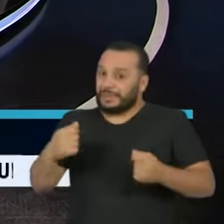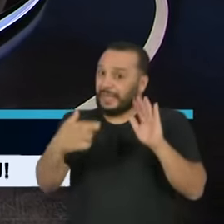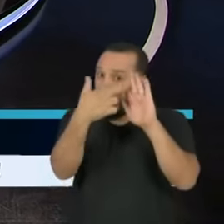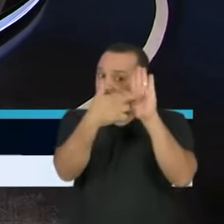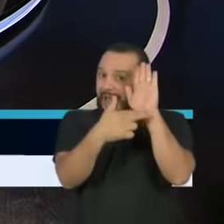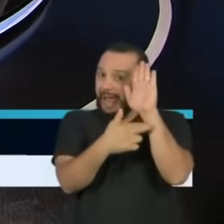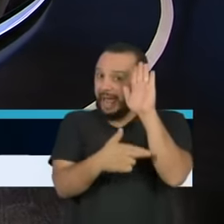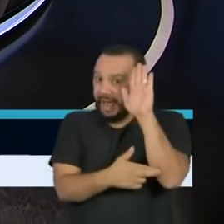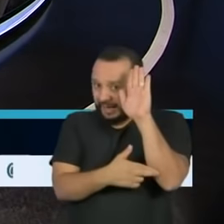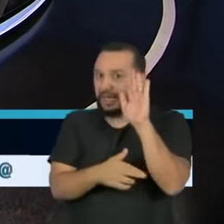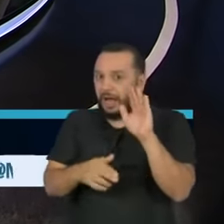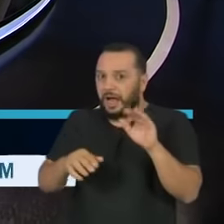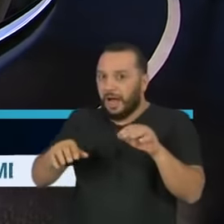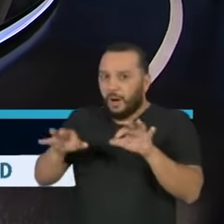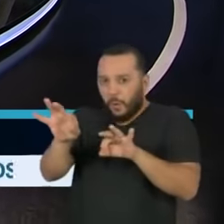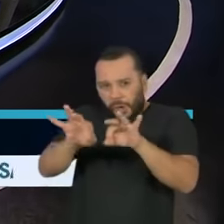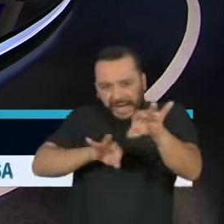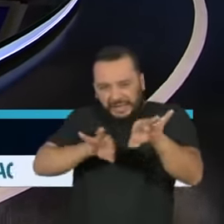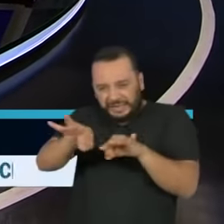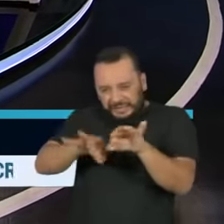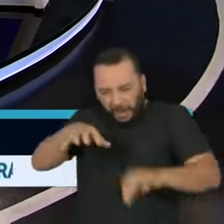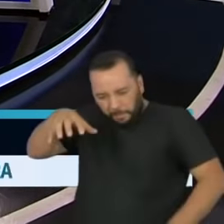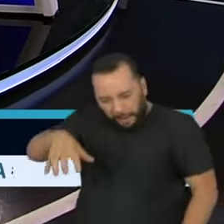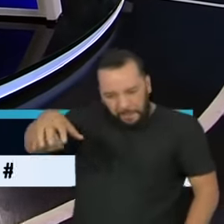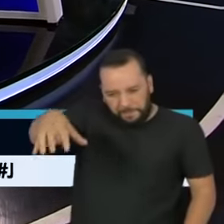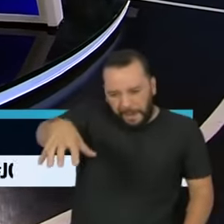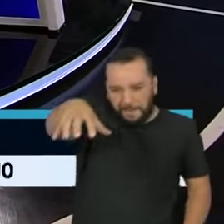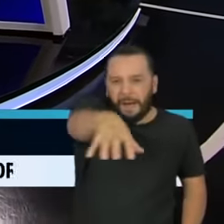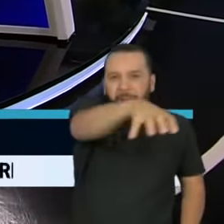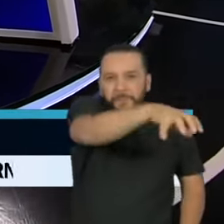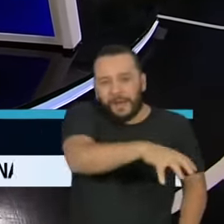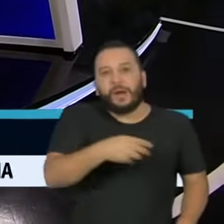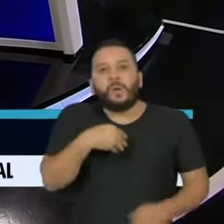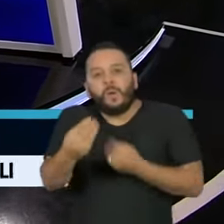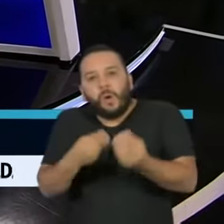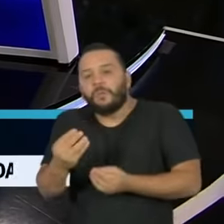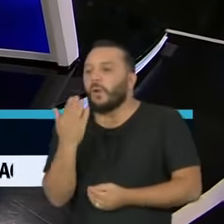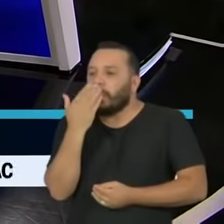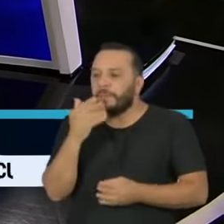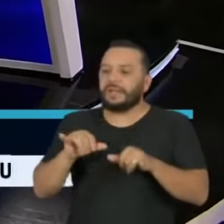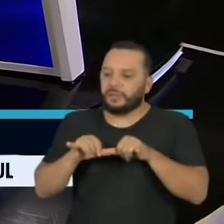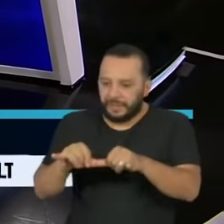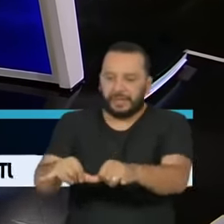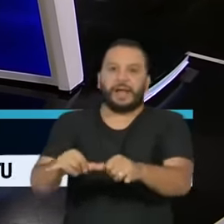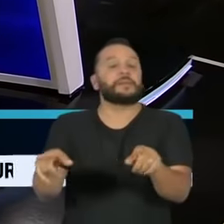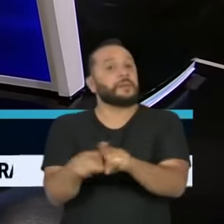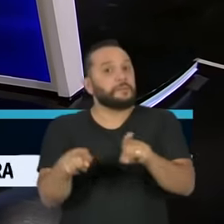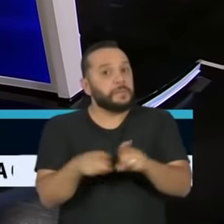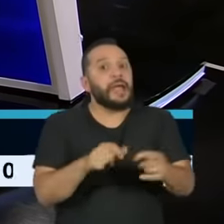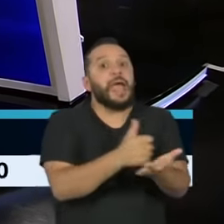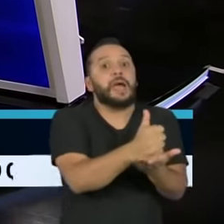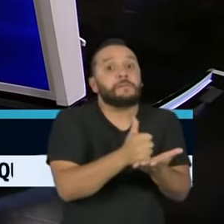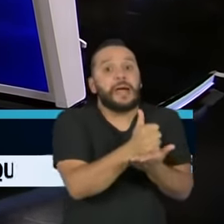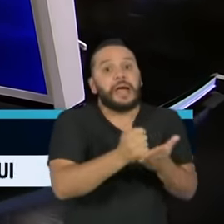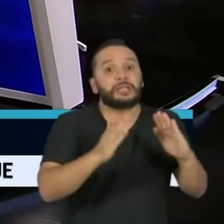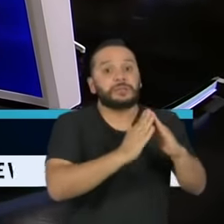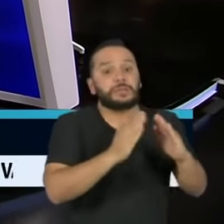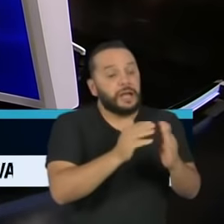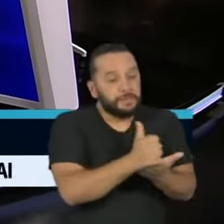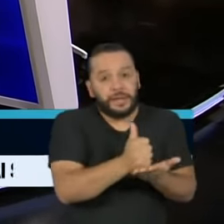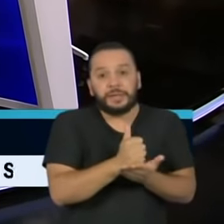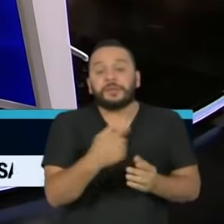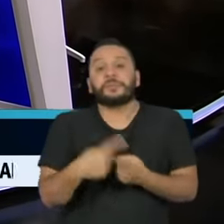de capilarização, de você garantir que vai chegar comida no supermercado, que vai chegar remédio na farmácia, porque as entregas